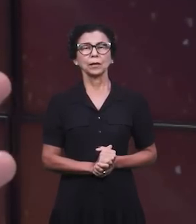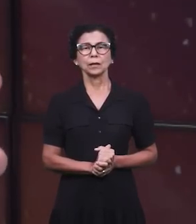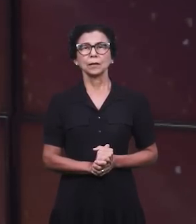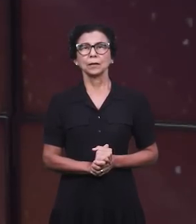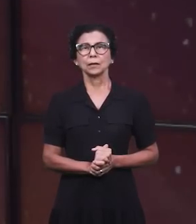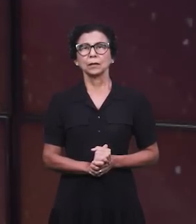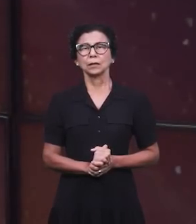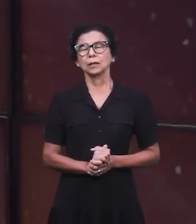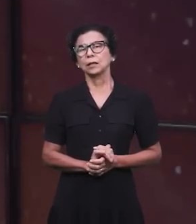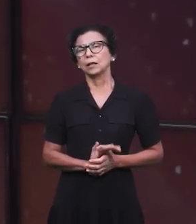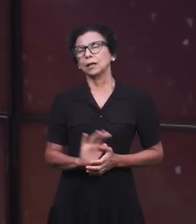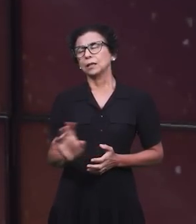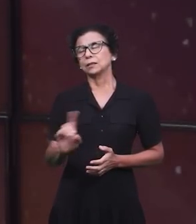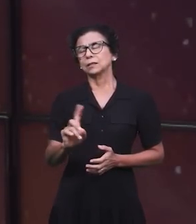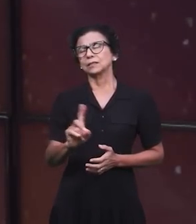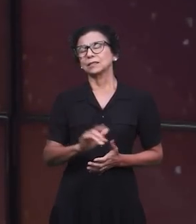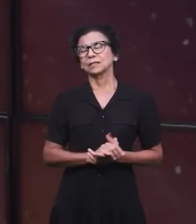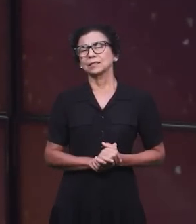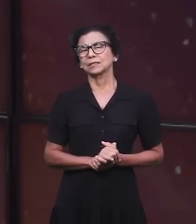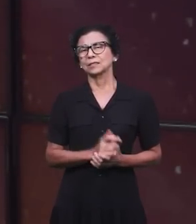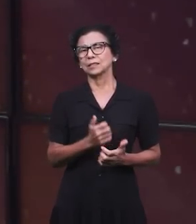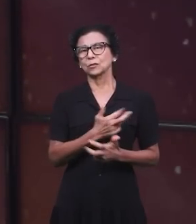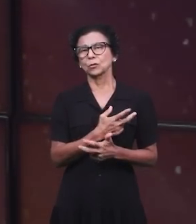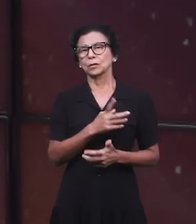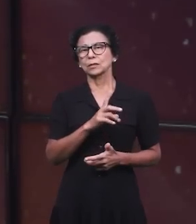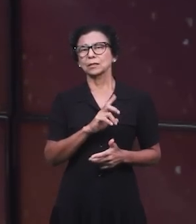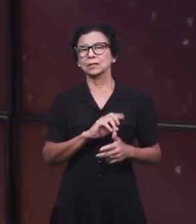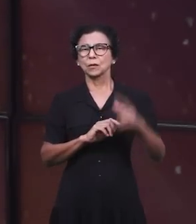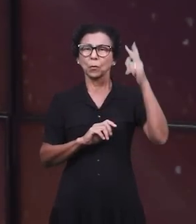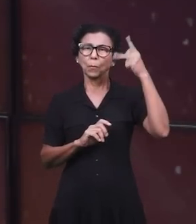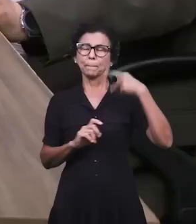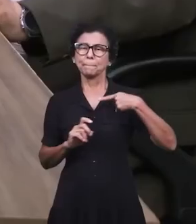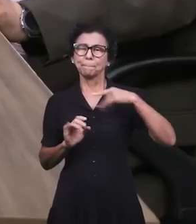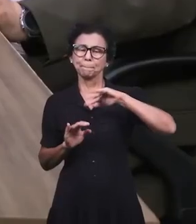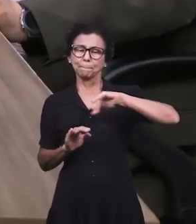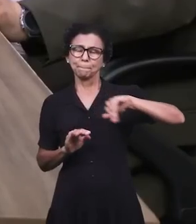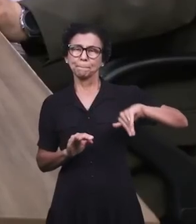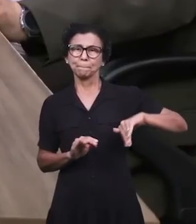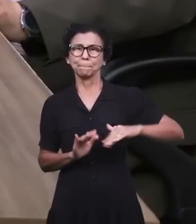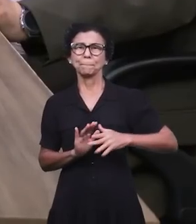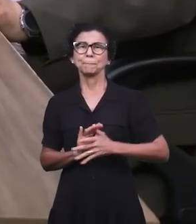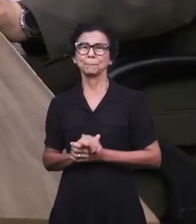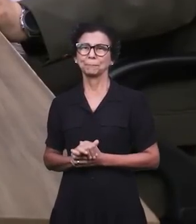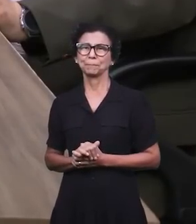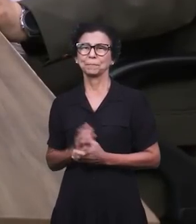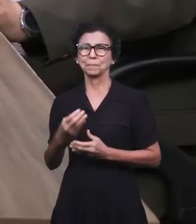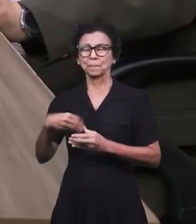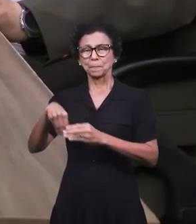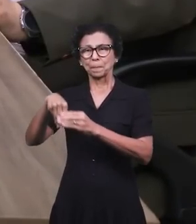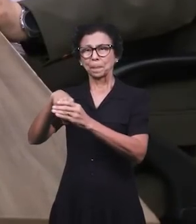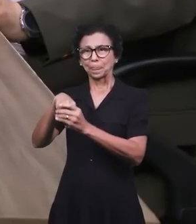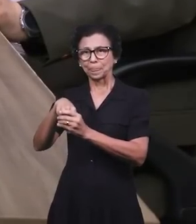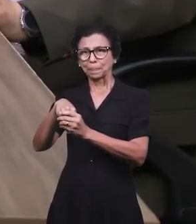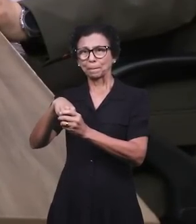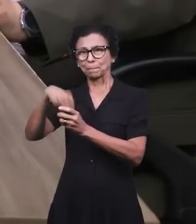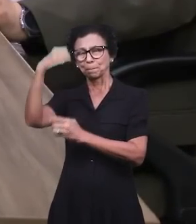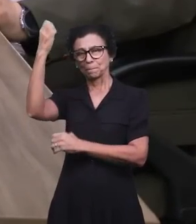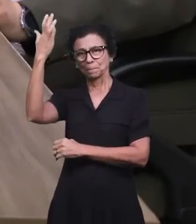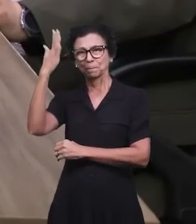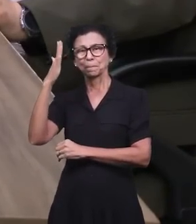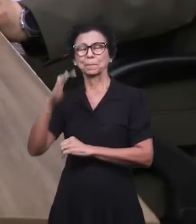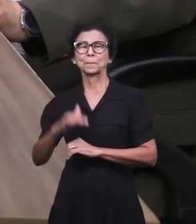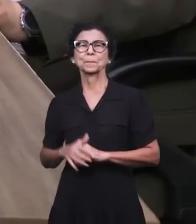na 5ª medida, Deus restaura todas as coisas. Glória a Deus. Amém. Muito bem. E é interessante, né, que os